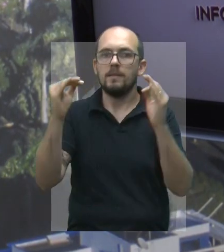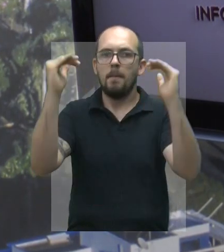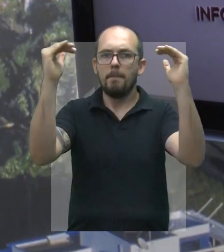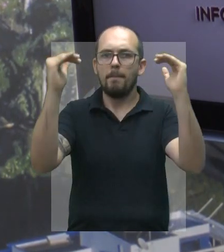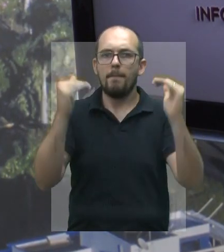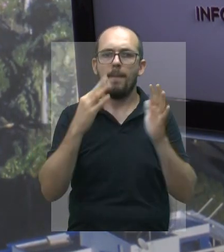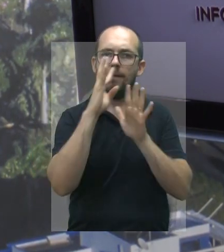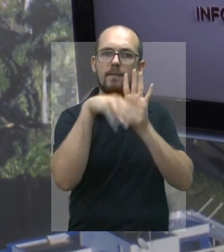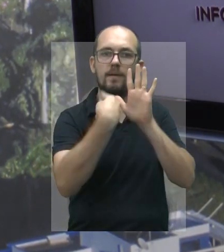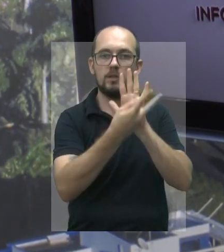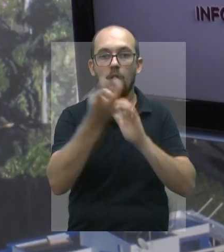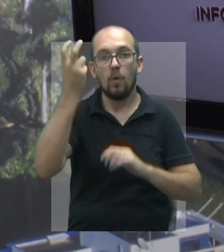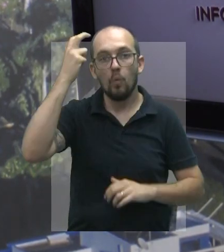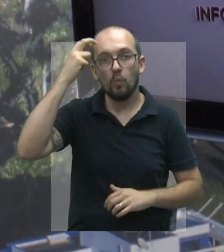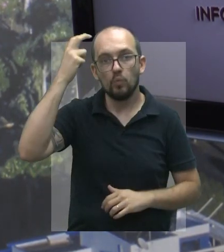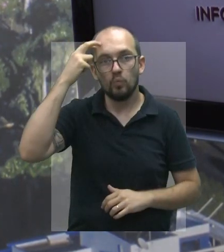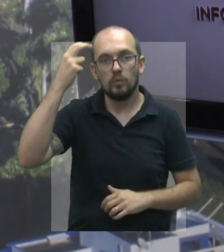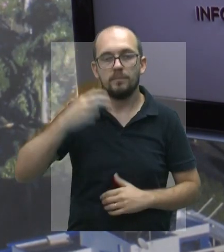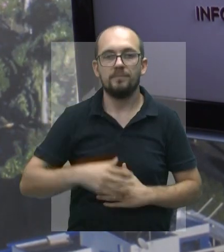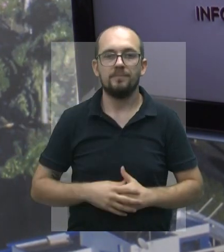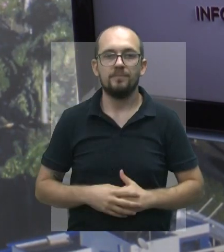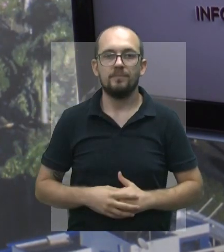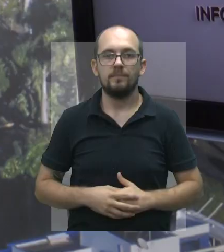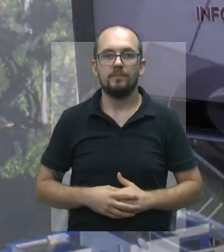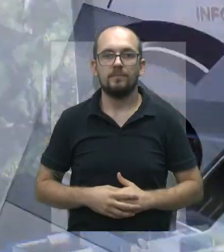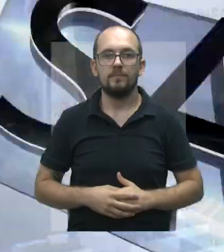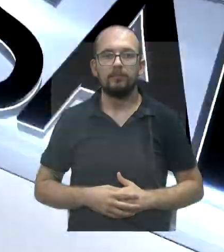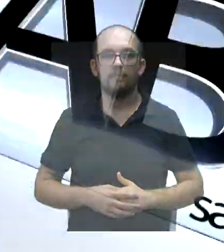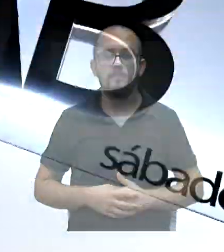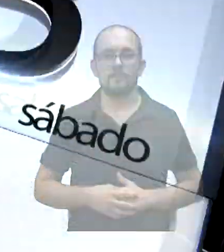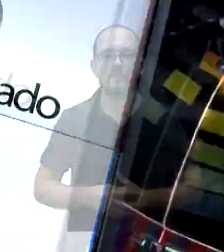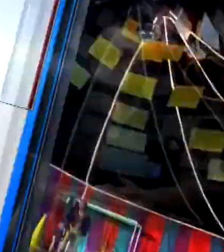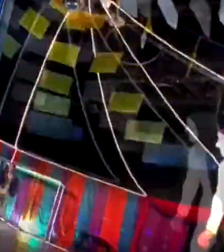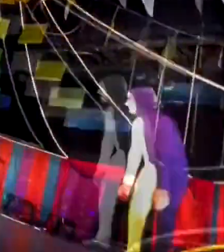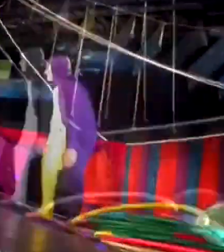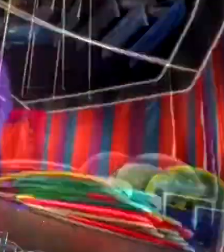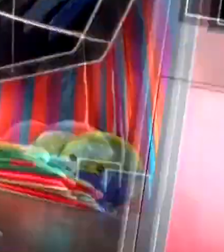nossas dicas, na nossa agenda de cultura e lazer.